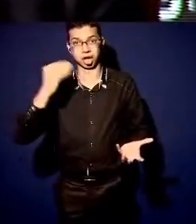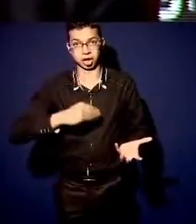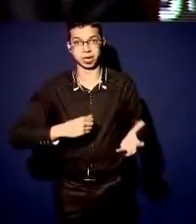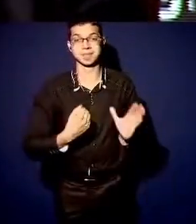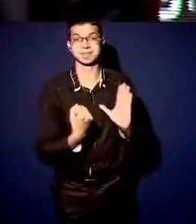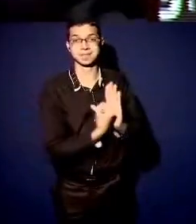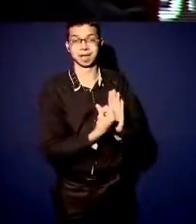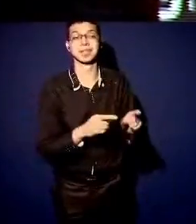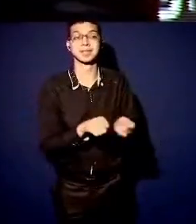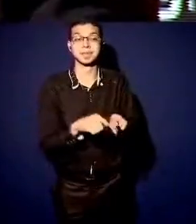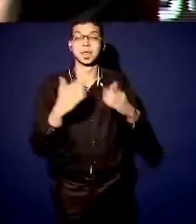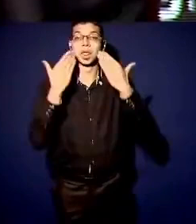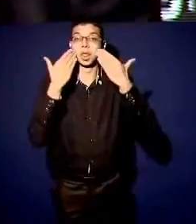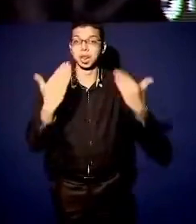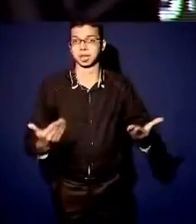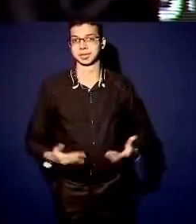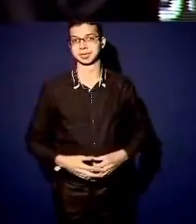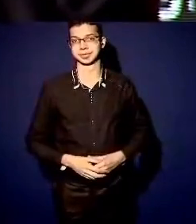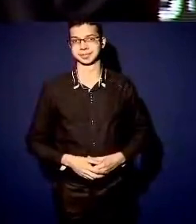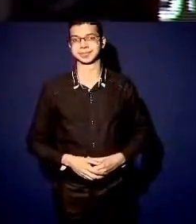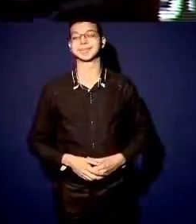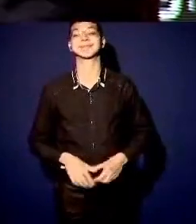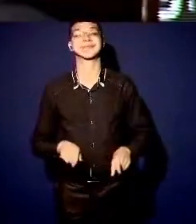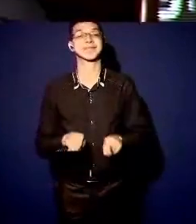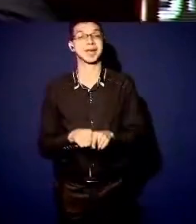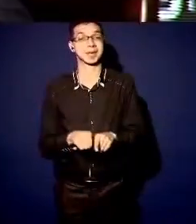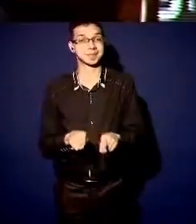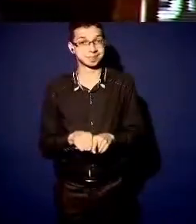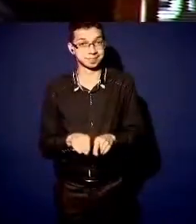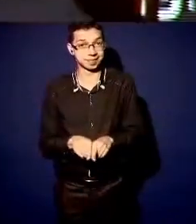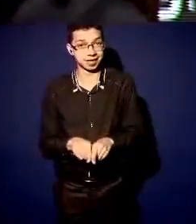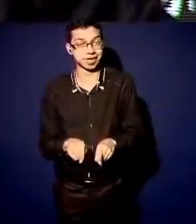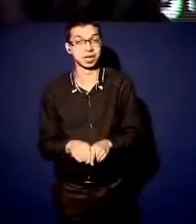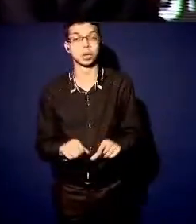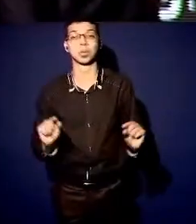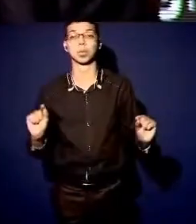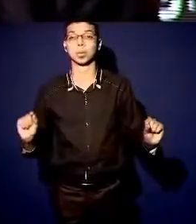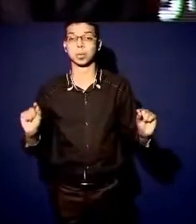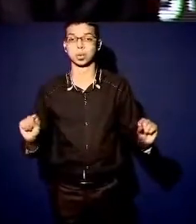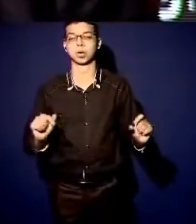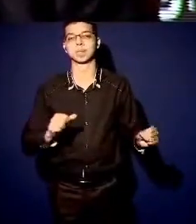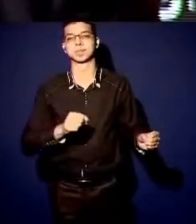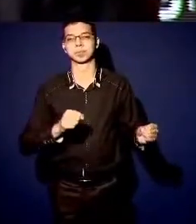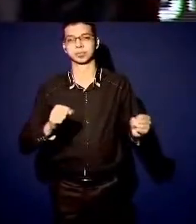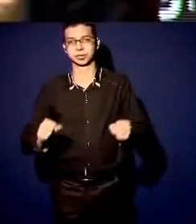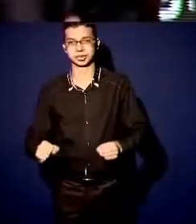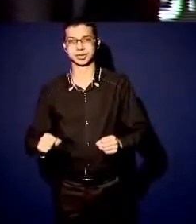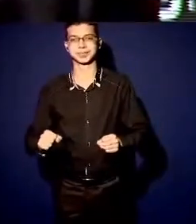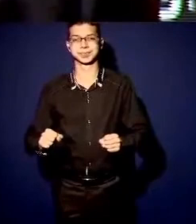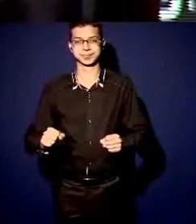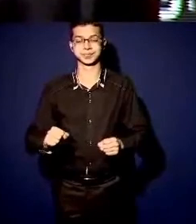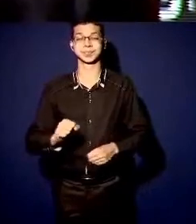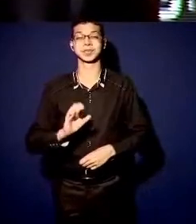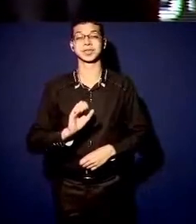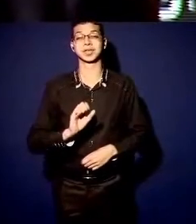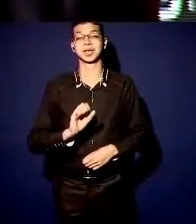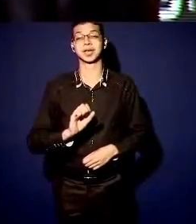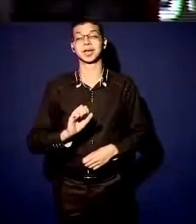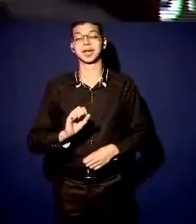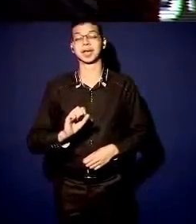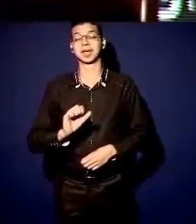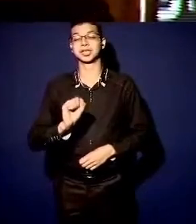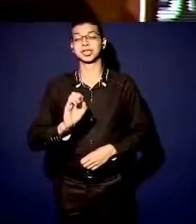exposta sem isso é claro que o poder Brando o soft Power do Brasil na arena internacional se diminui